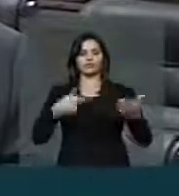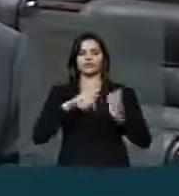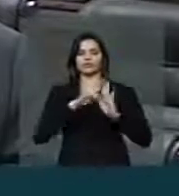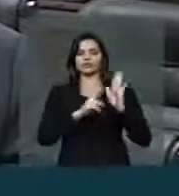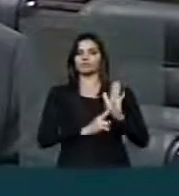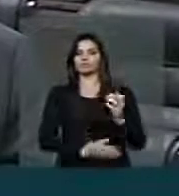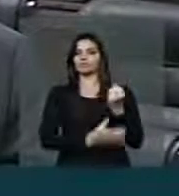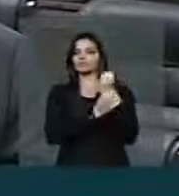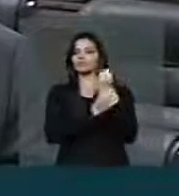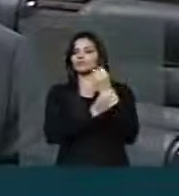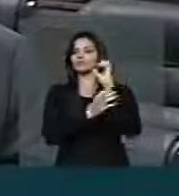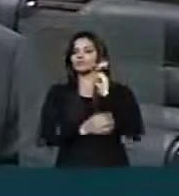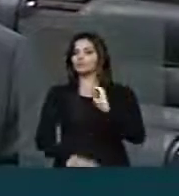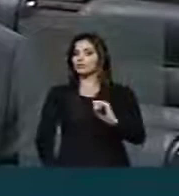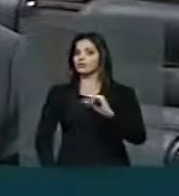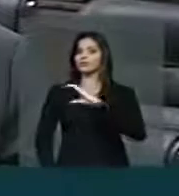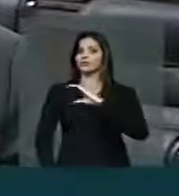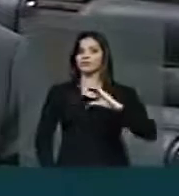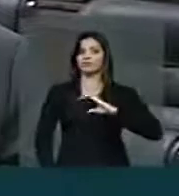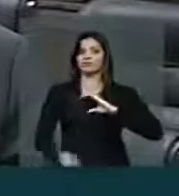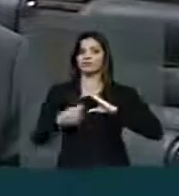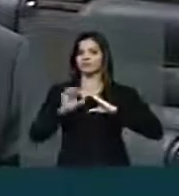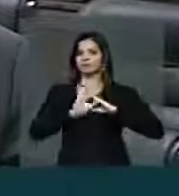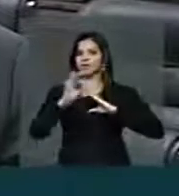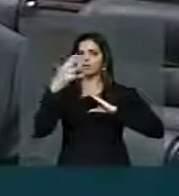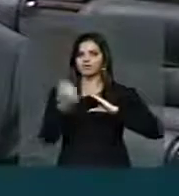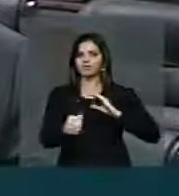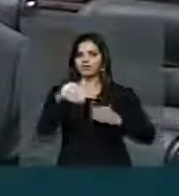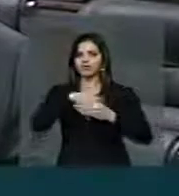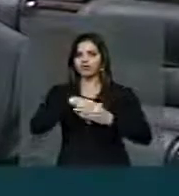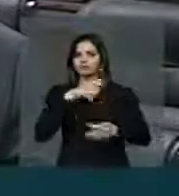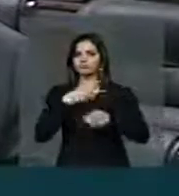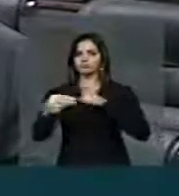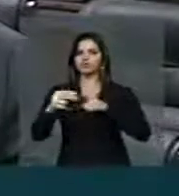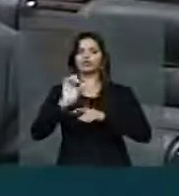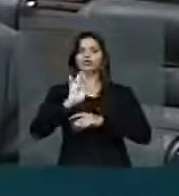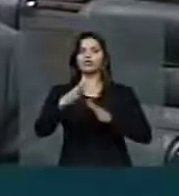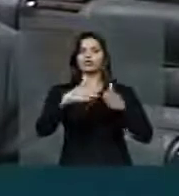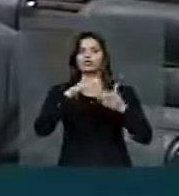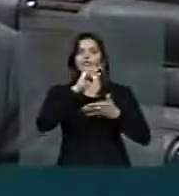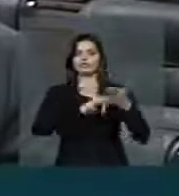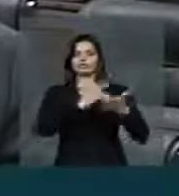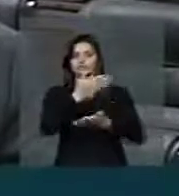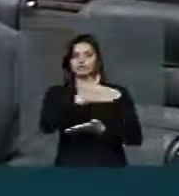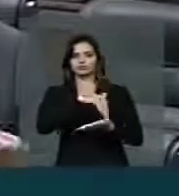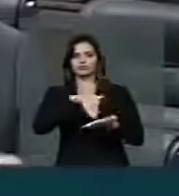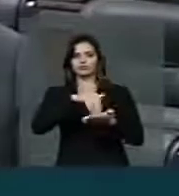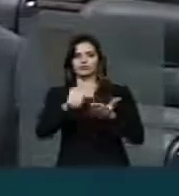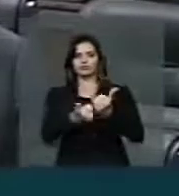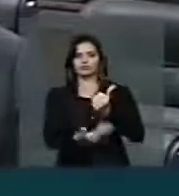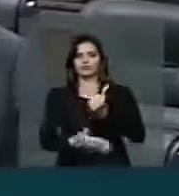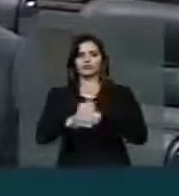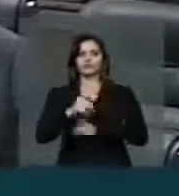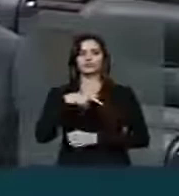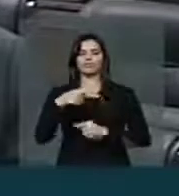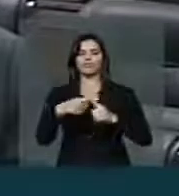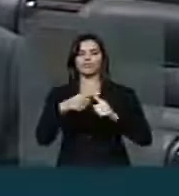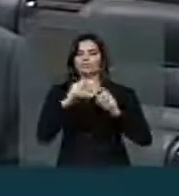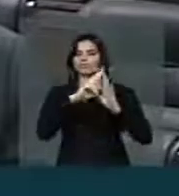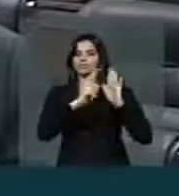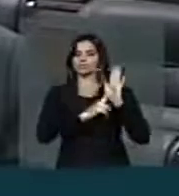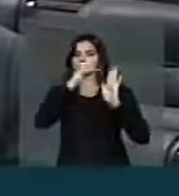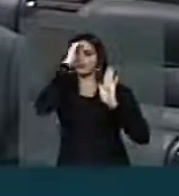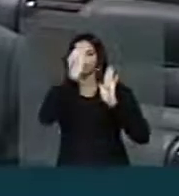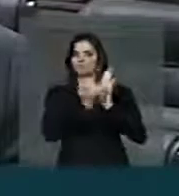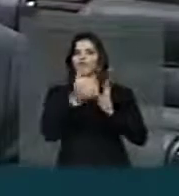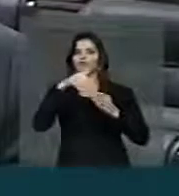E se a comissão não considerou seu voto como vencedor, é só requerer à Secretaria-Geral da Mesa que cumpra o regimento e o voto de Vossa